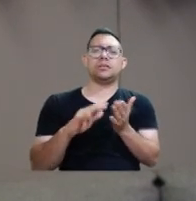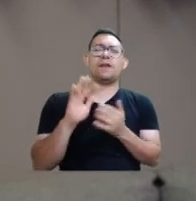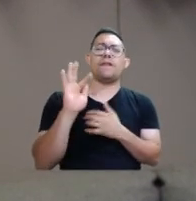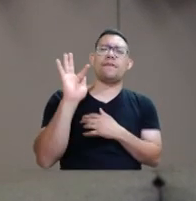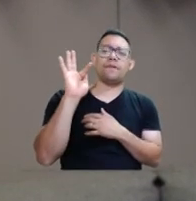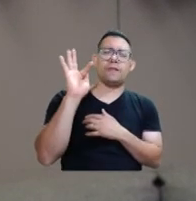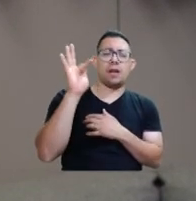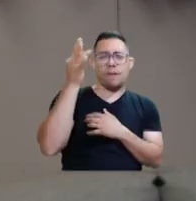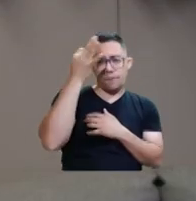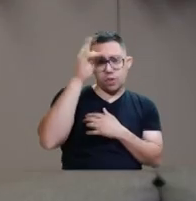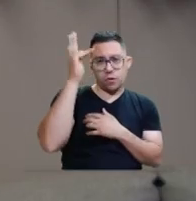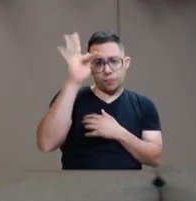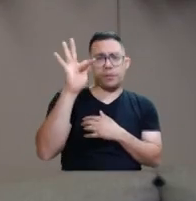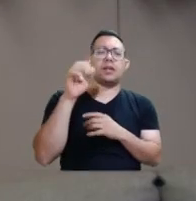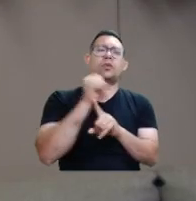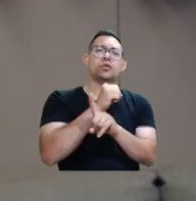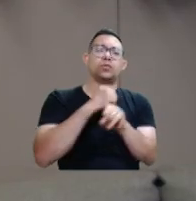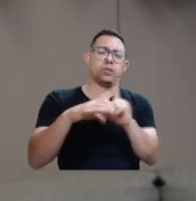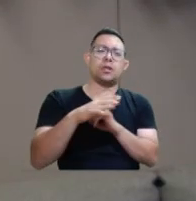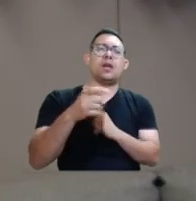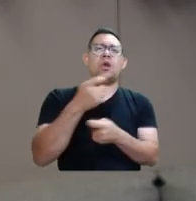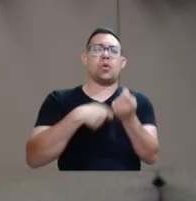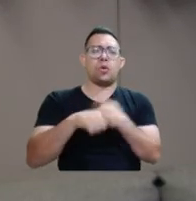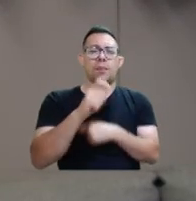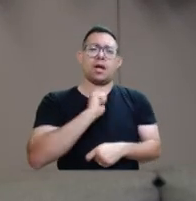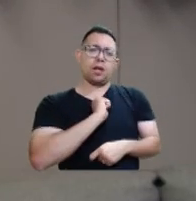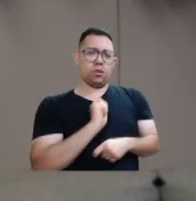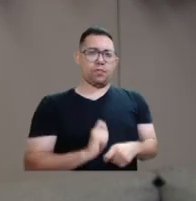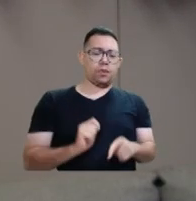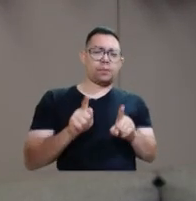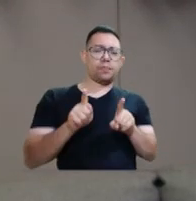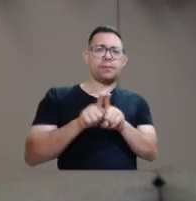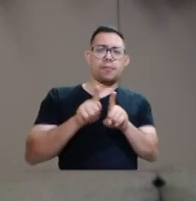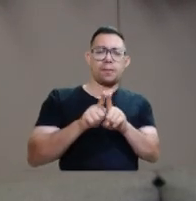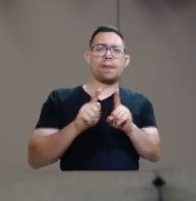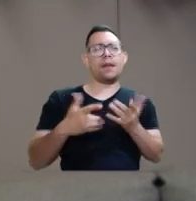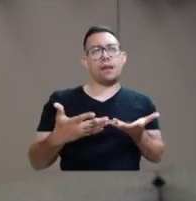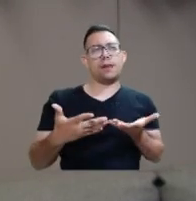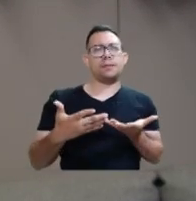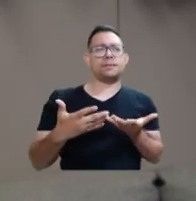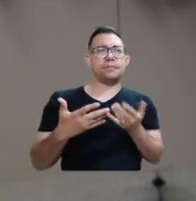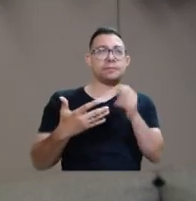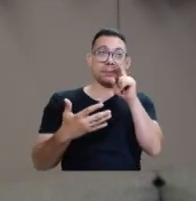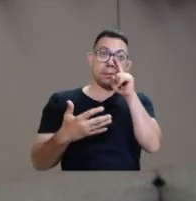essas disciplinas, né, da sociologia, da filosofia, economia, enfim,